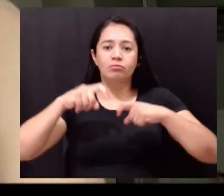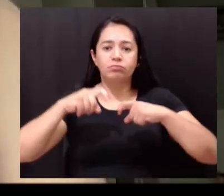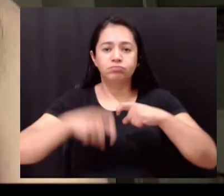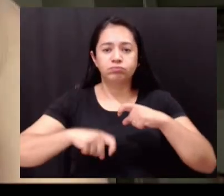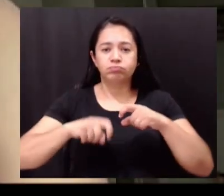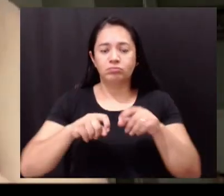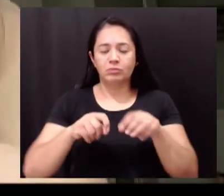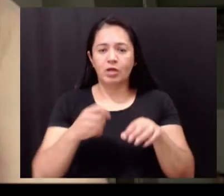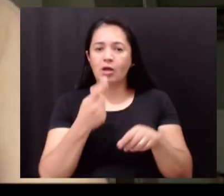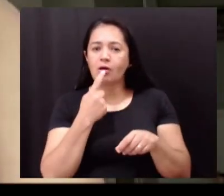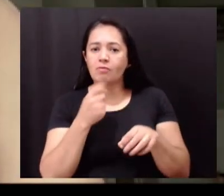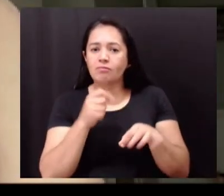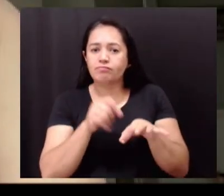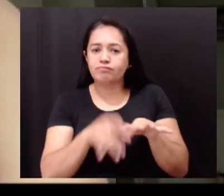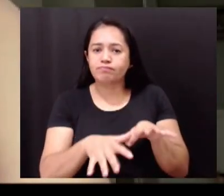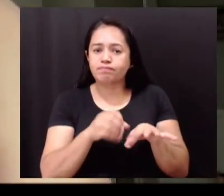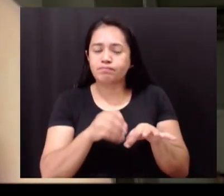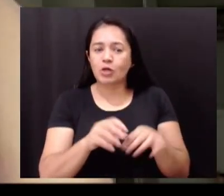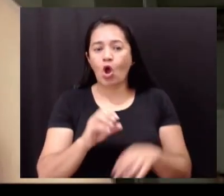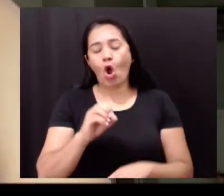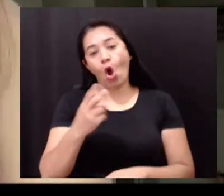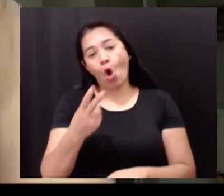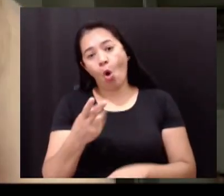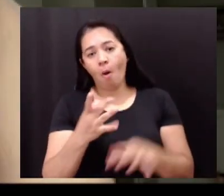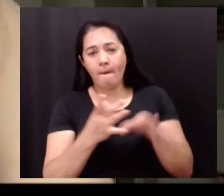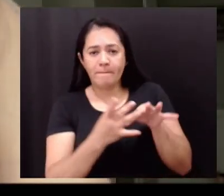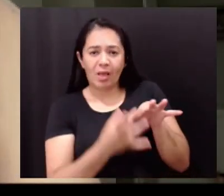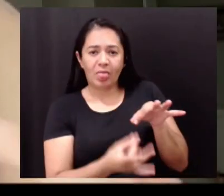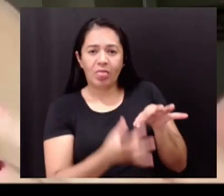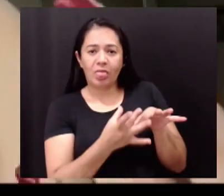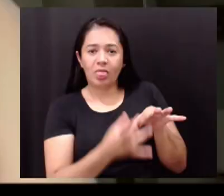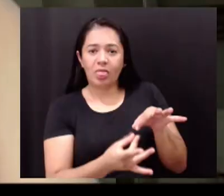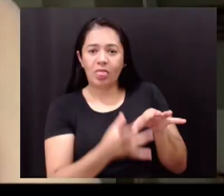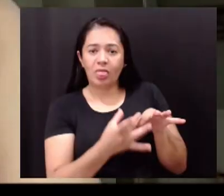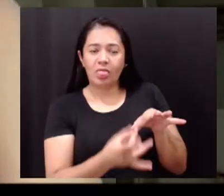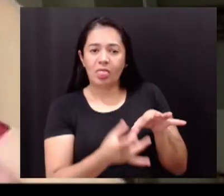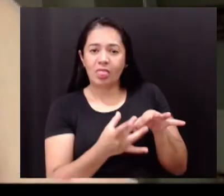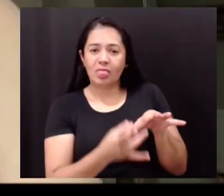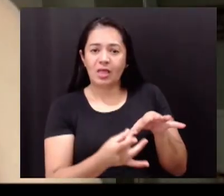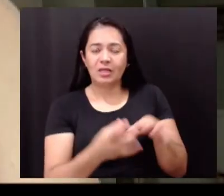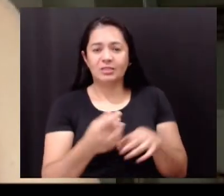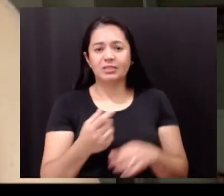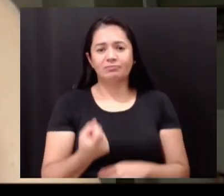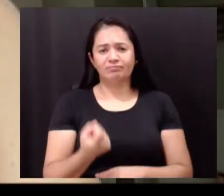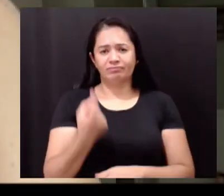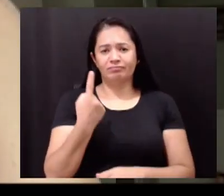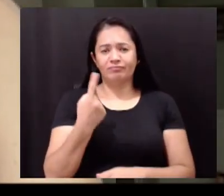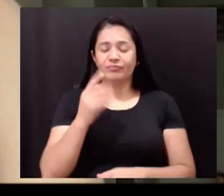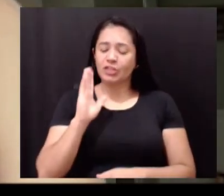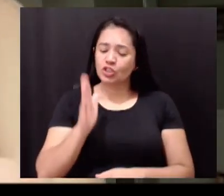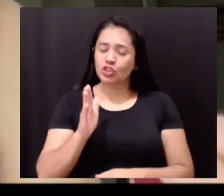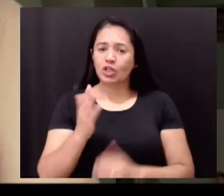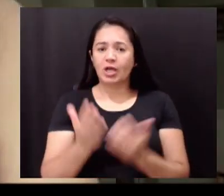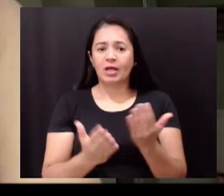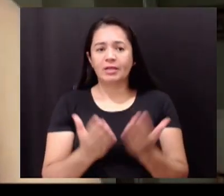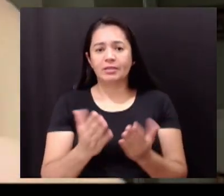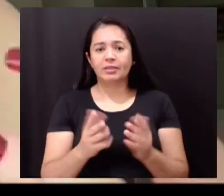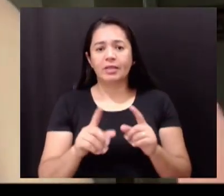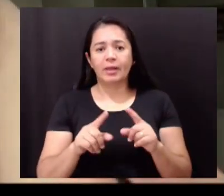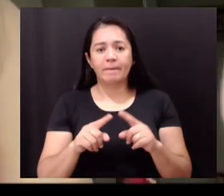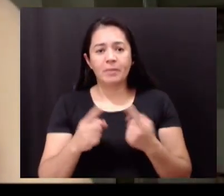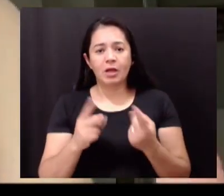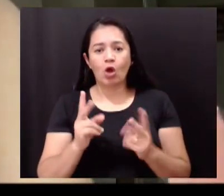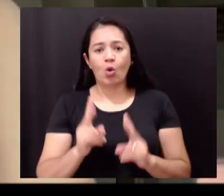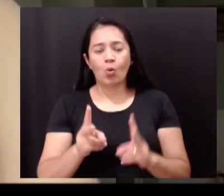que não melhora, uma secreção vaginal que não é normal, já foi tratada e permanece em